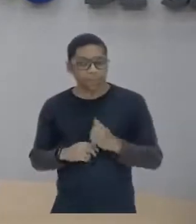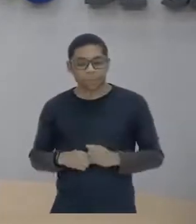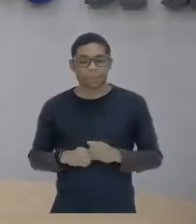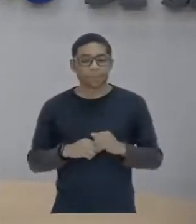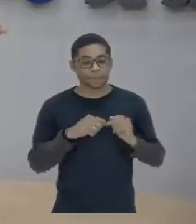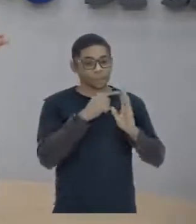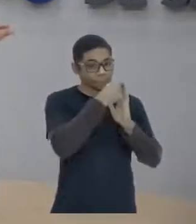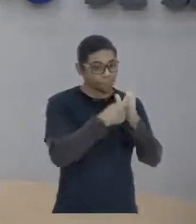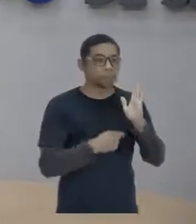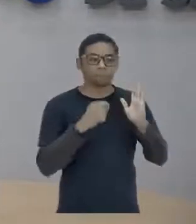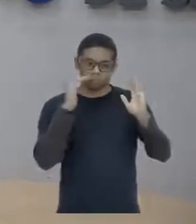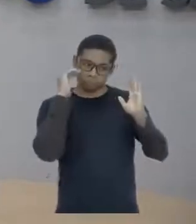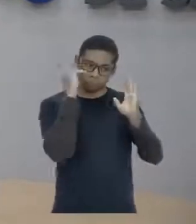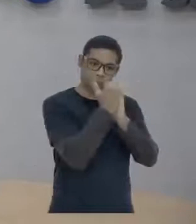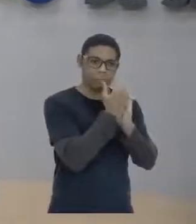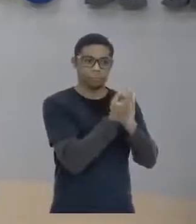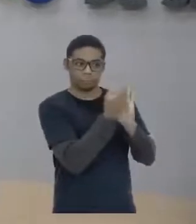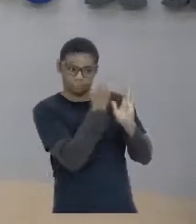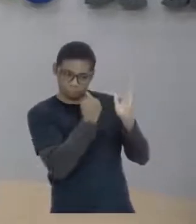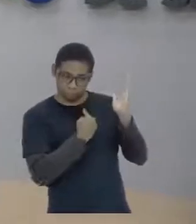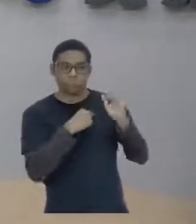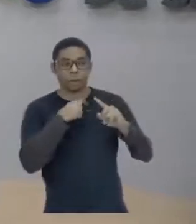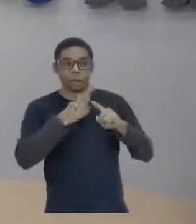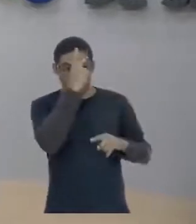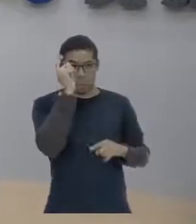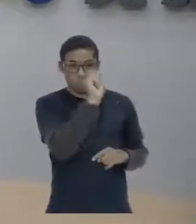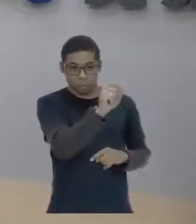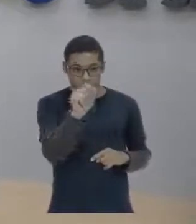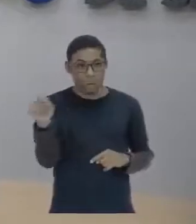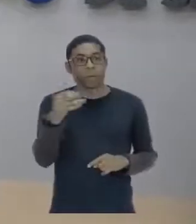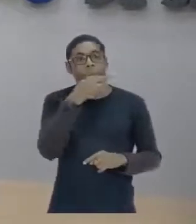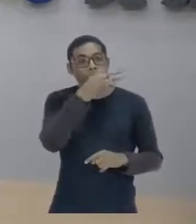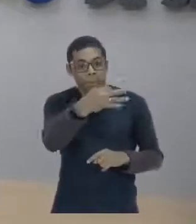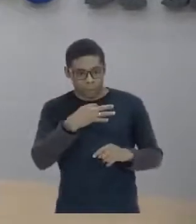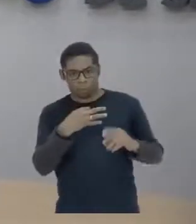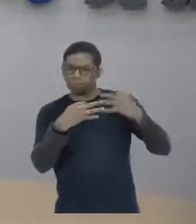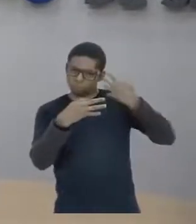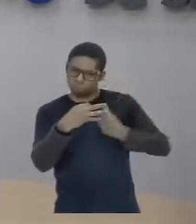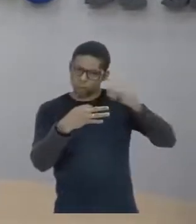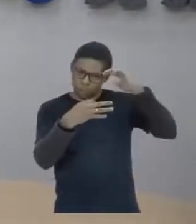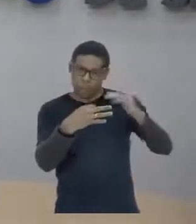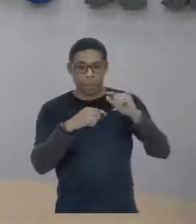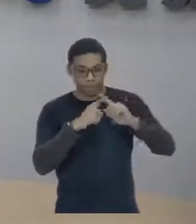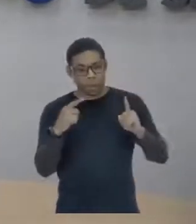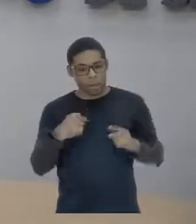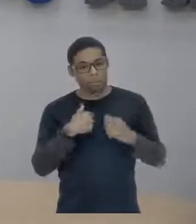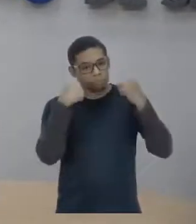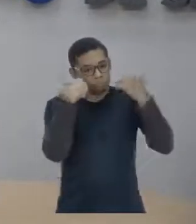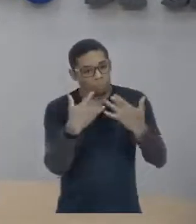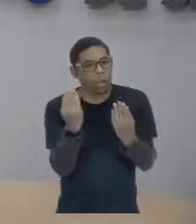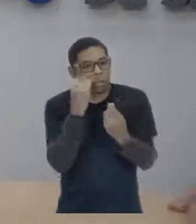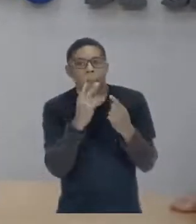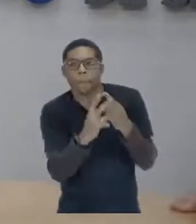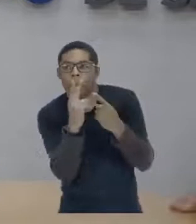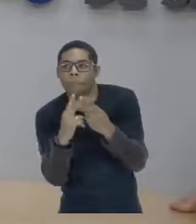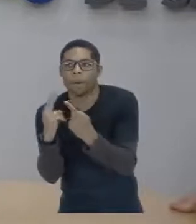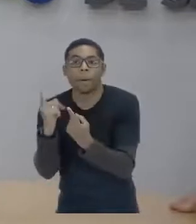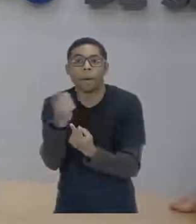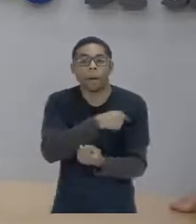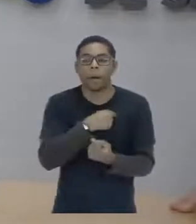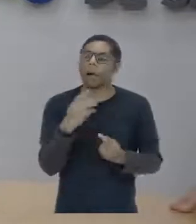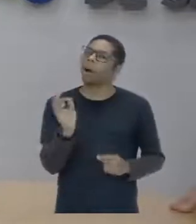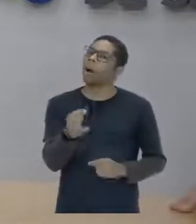intervenção, respeitando aí os direitos humanos, respeitando, né, sendo cidadão e trabalhando toda a sua capacidade